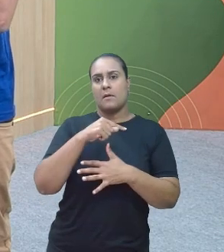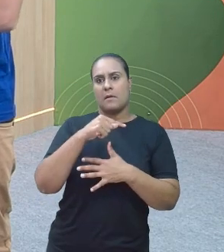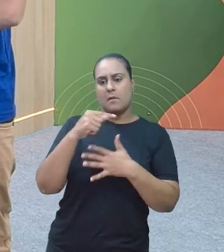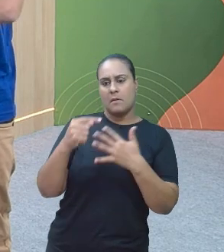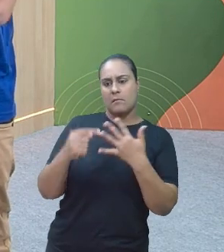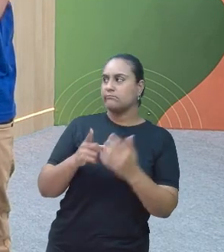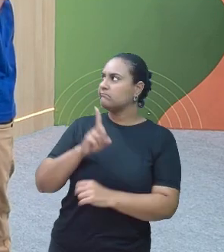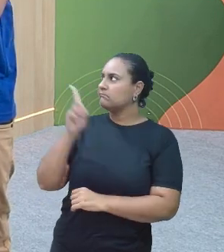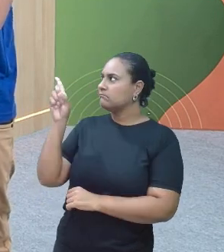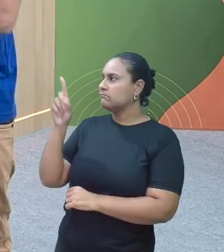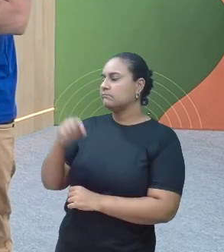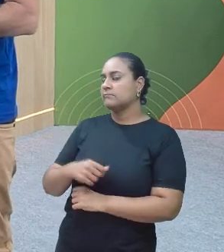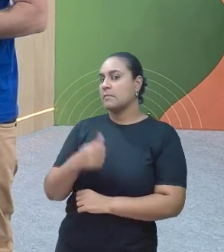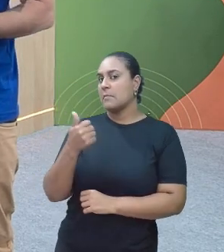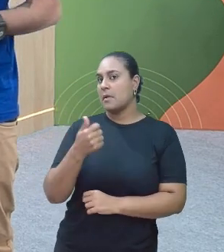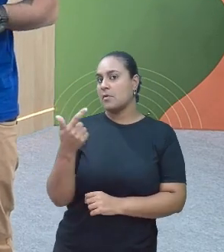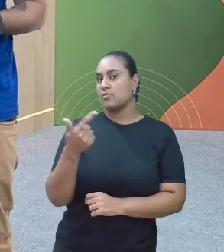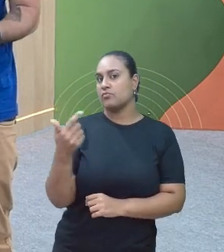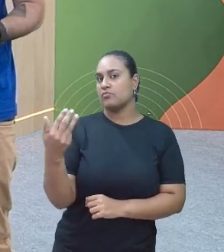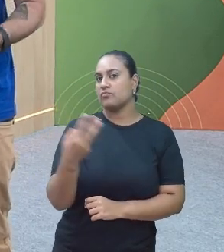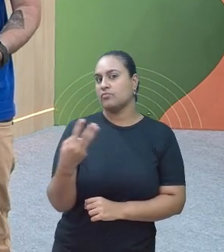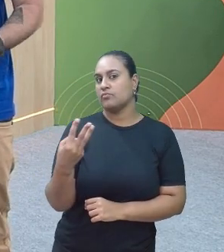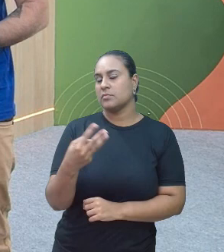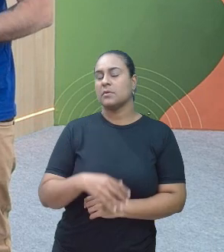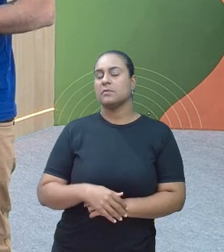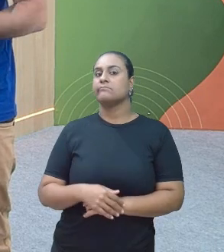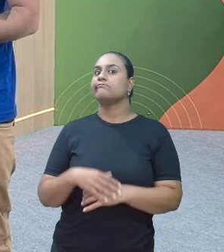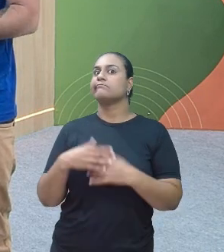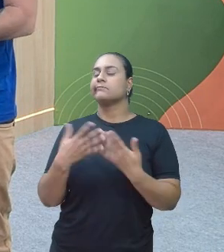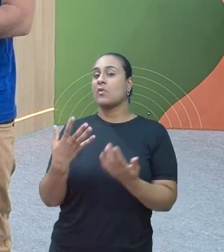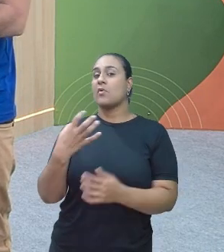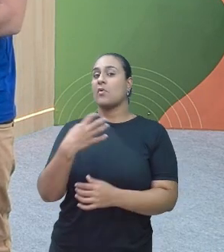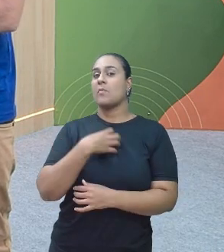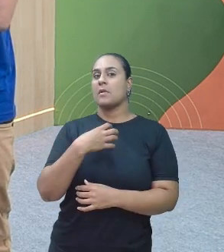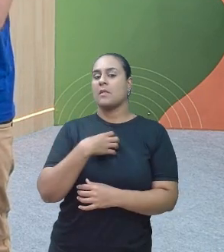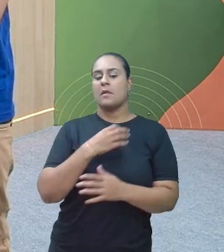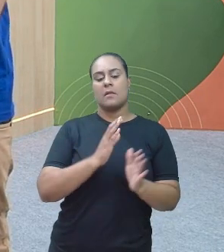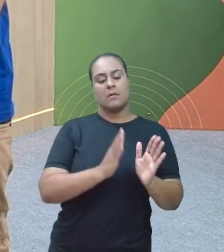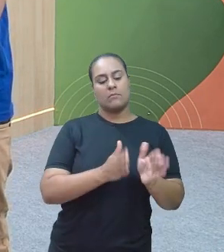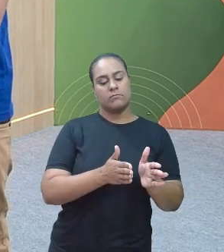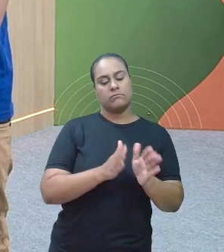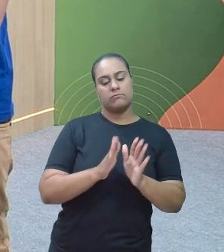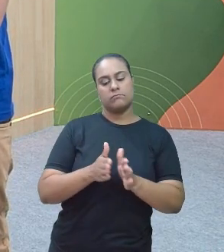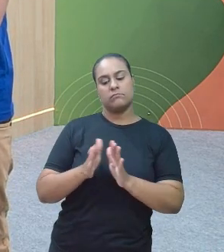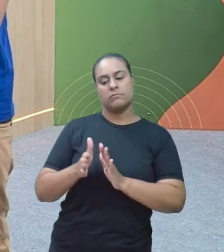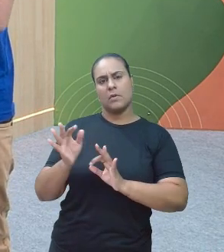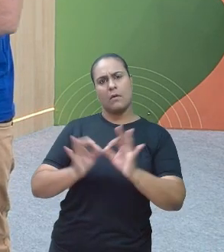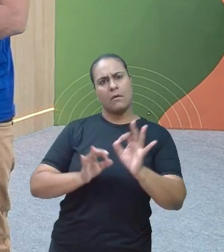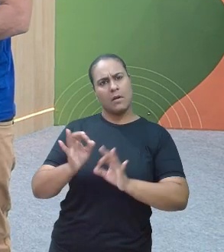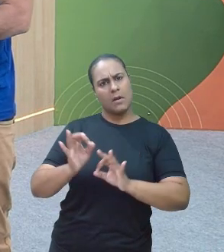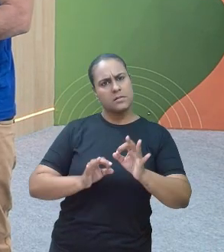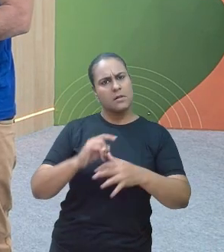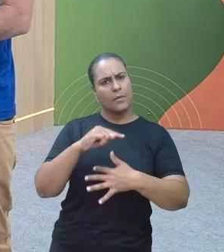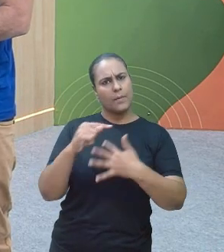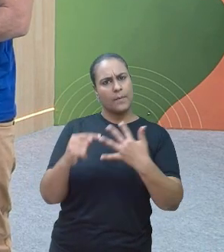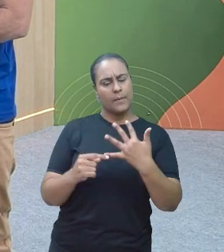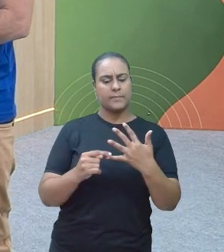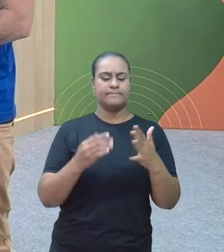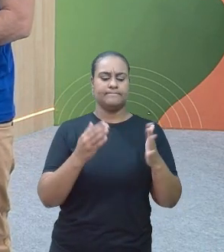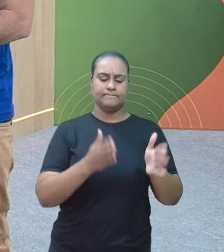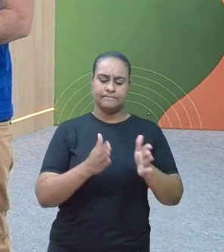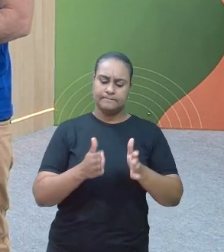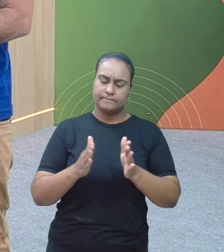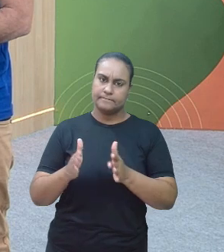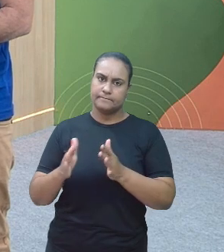segundo elemento, o terceiro elemento, são maneiras que eu tenho de ordenar determinados elementos. Então foi